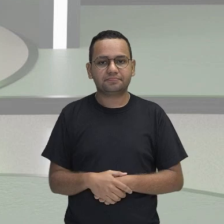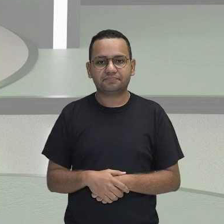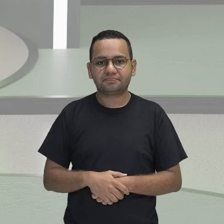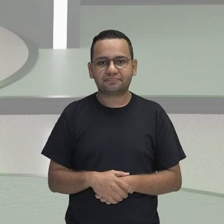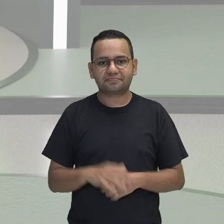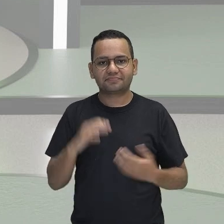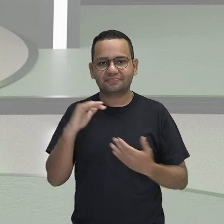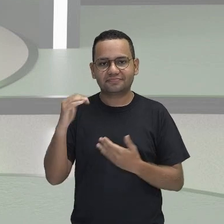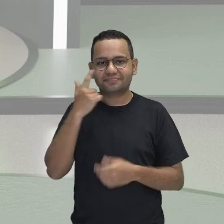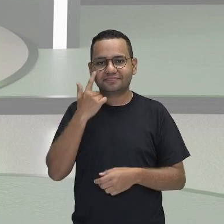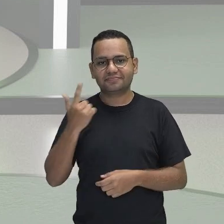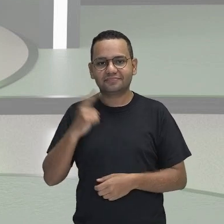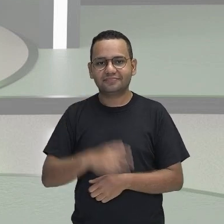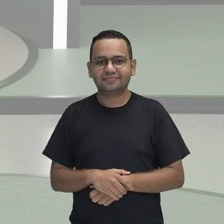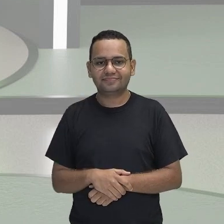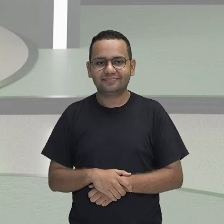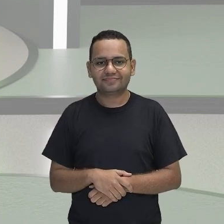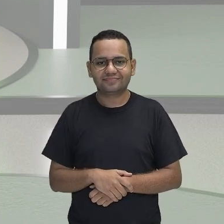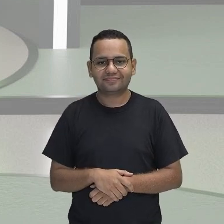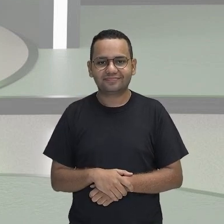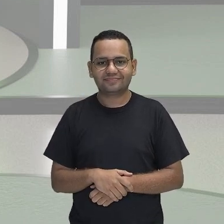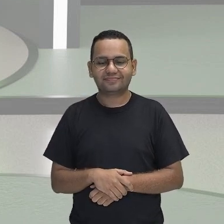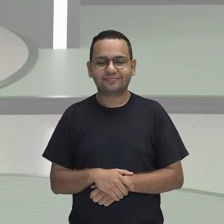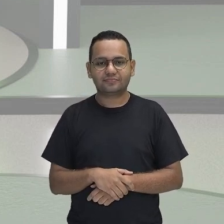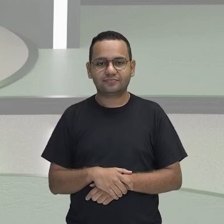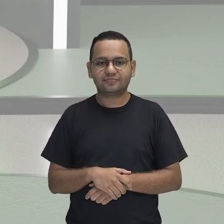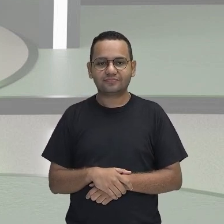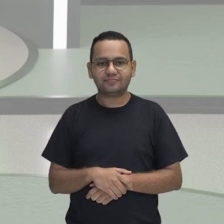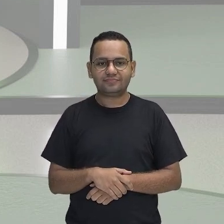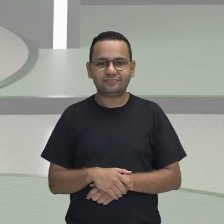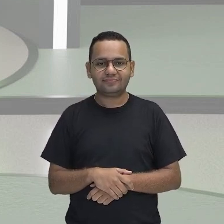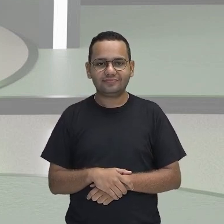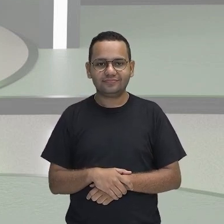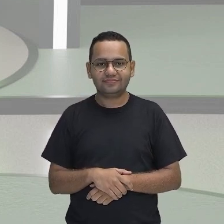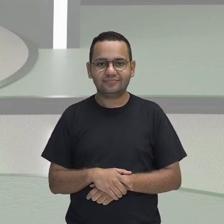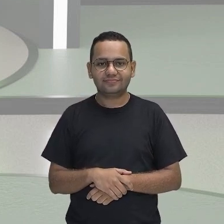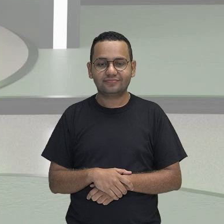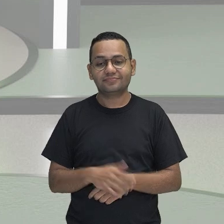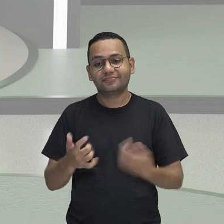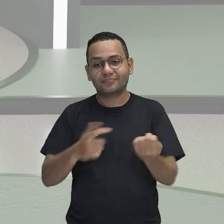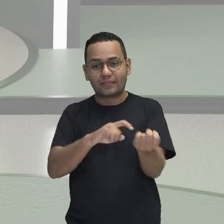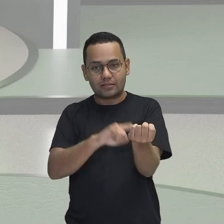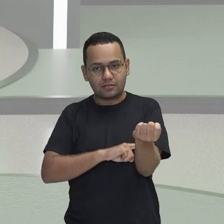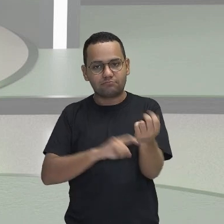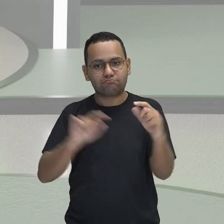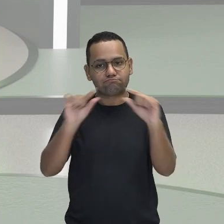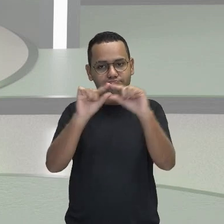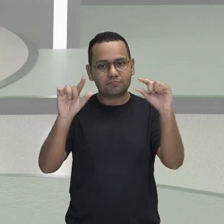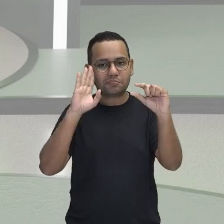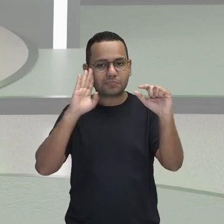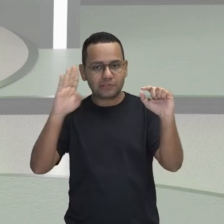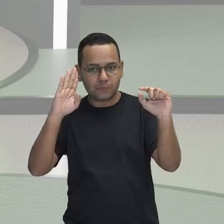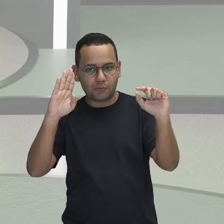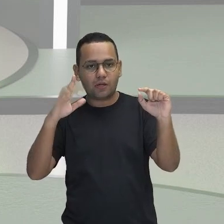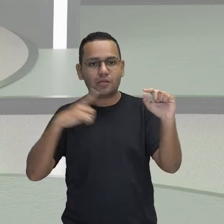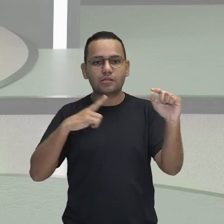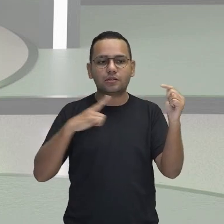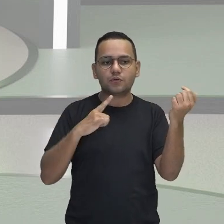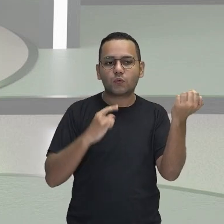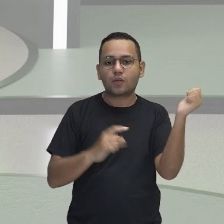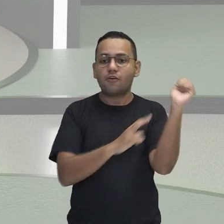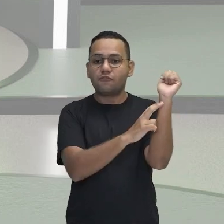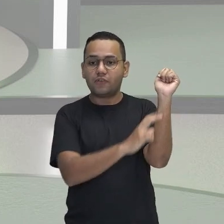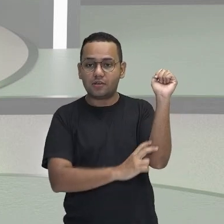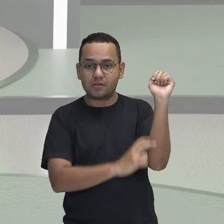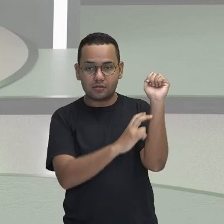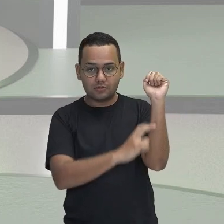Então, existe os nossos vasos sanguíneos, né? É dividido em veias, que fazem o transporte do sangue,